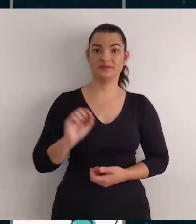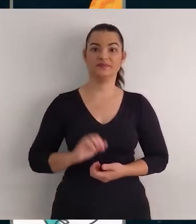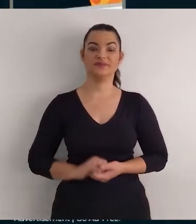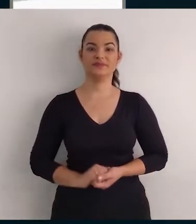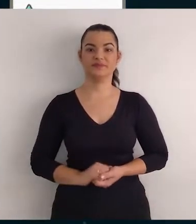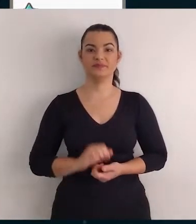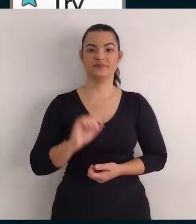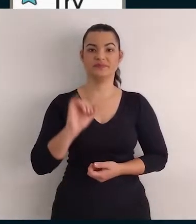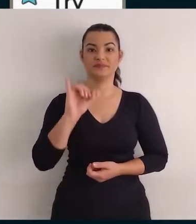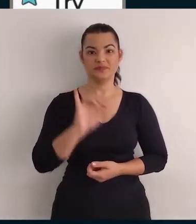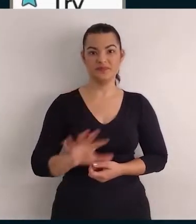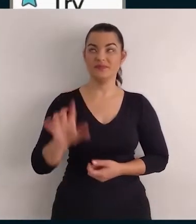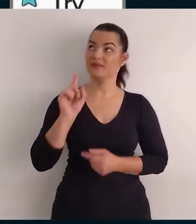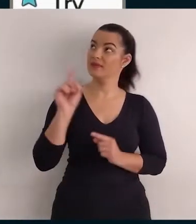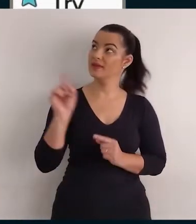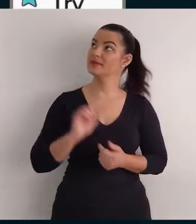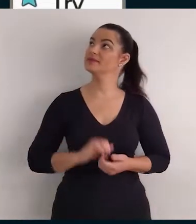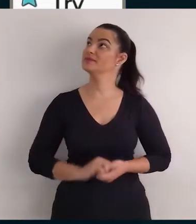nessa imagem.